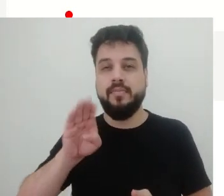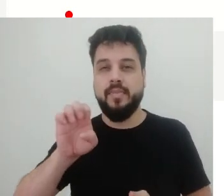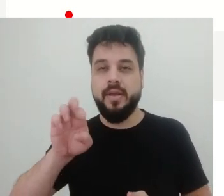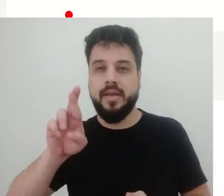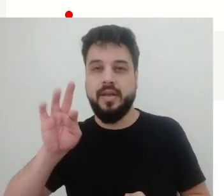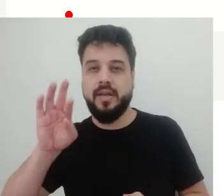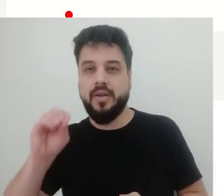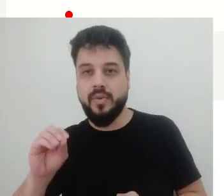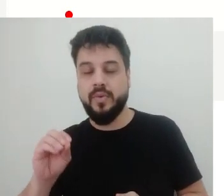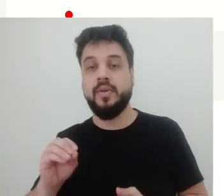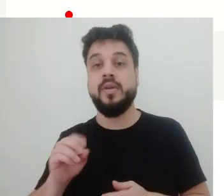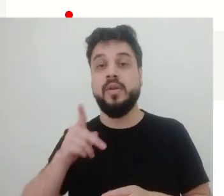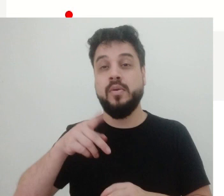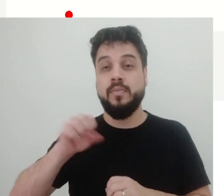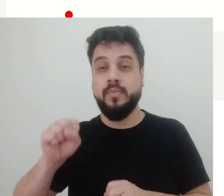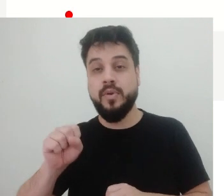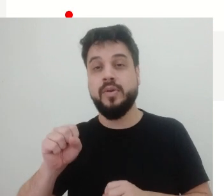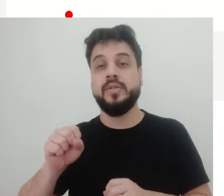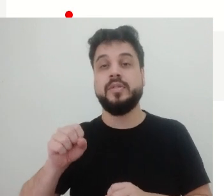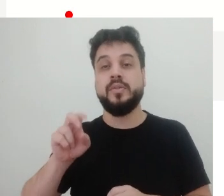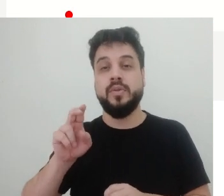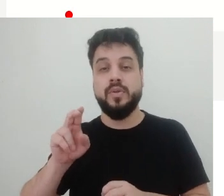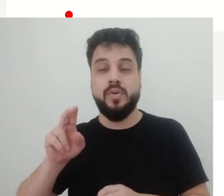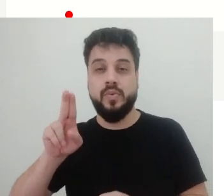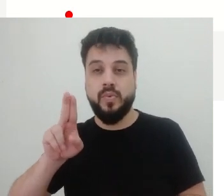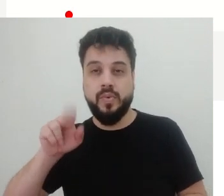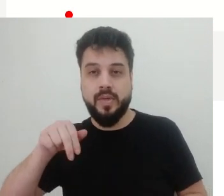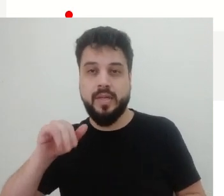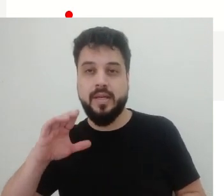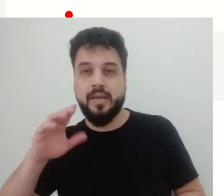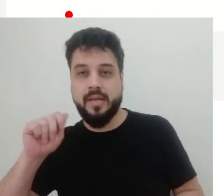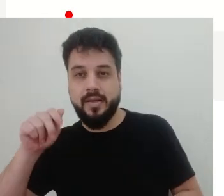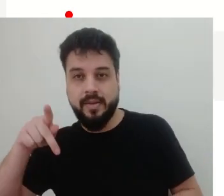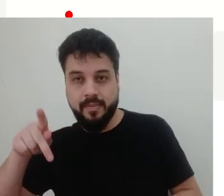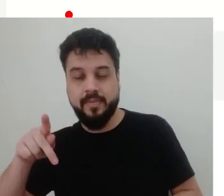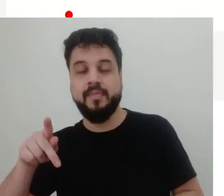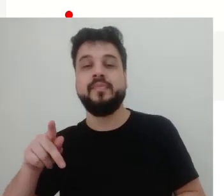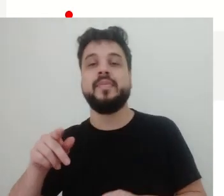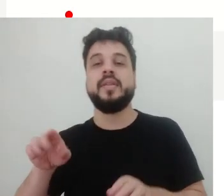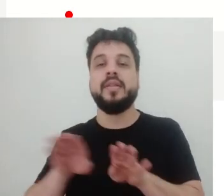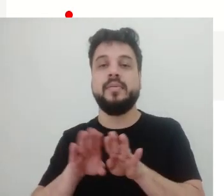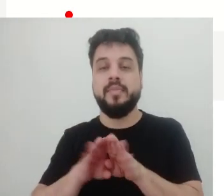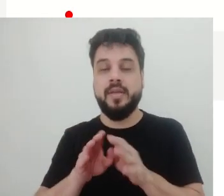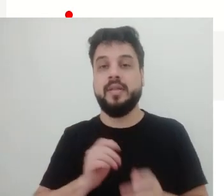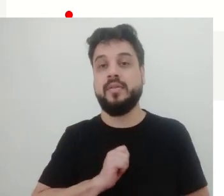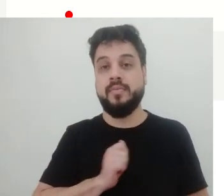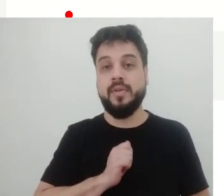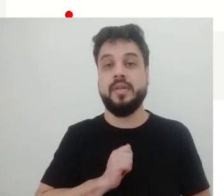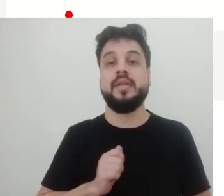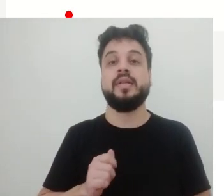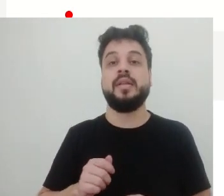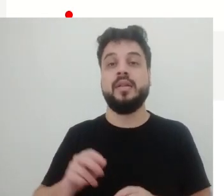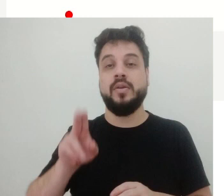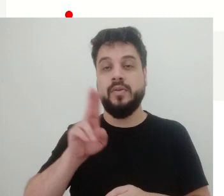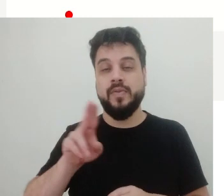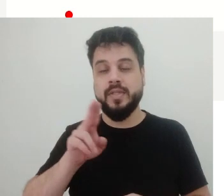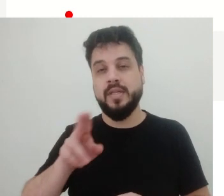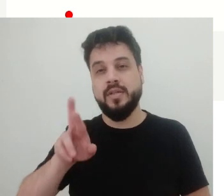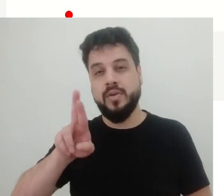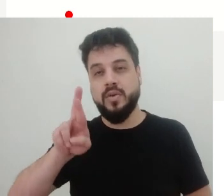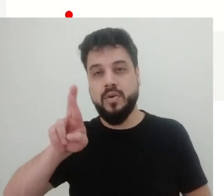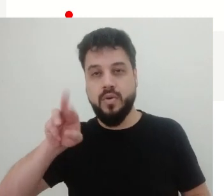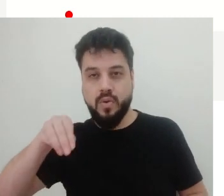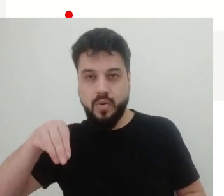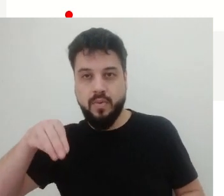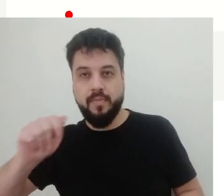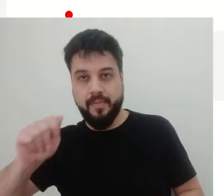a sua formação dupla, Antropologia e Literatura, tem levado ao estudo de várias formas de cultura e literatura popular,